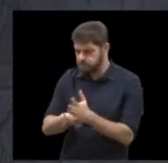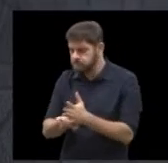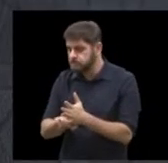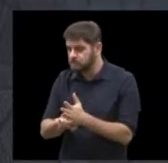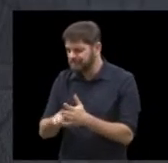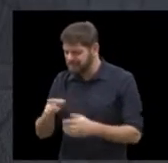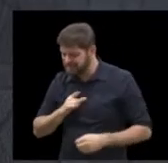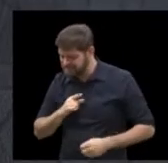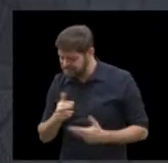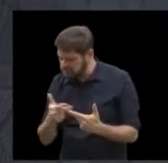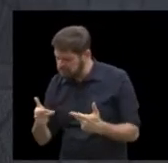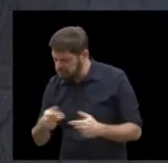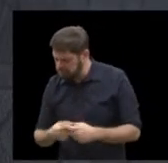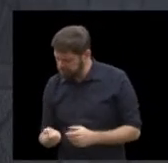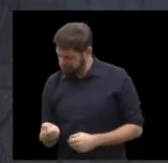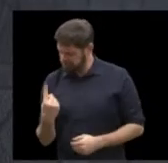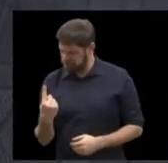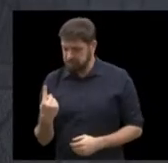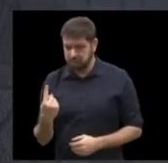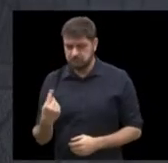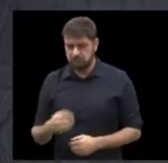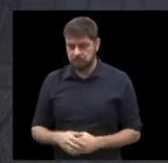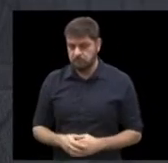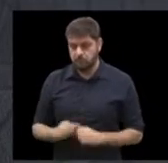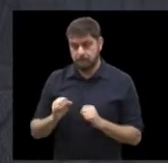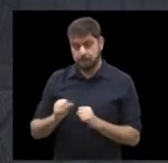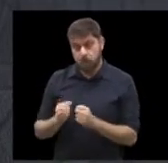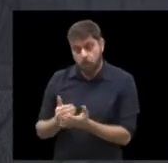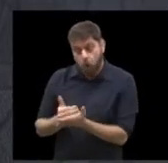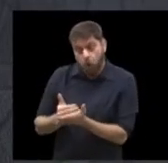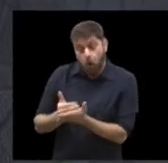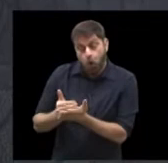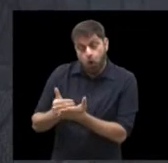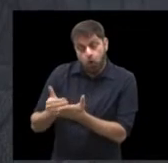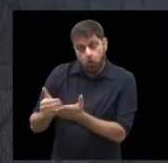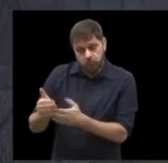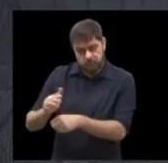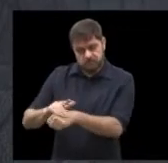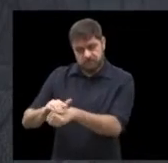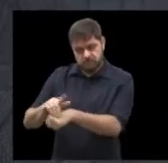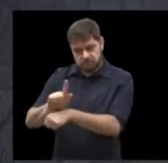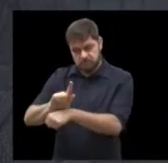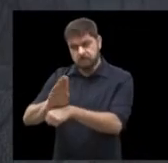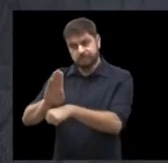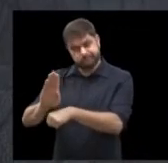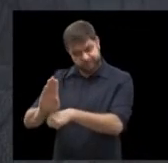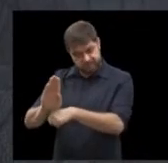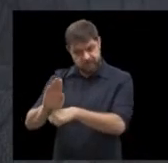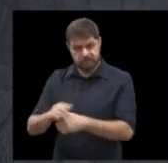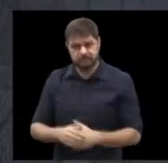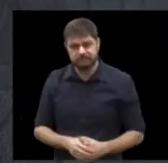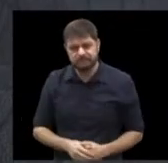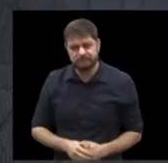coisa diferente em que ele pode estar apresentando alguma coisa nesse sentido dessa doença.